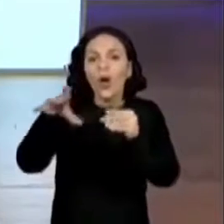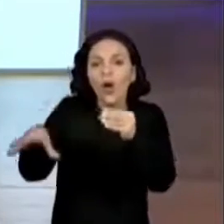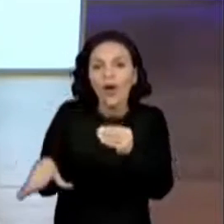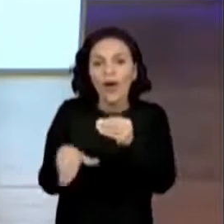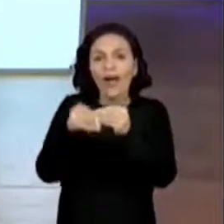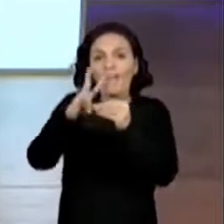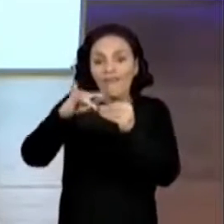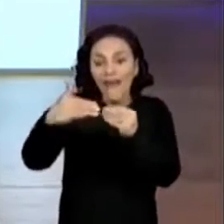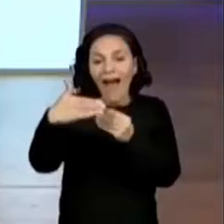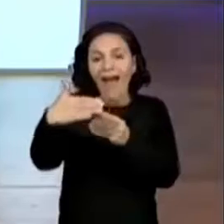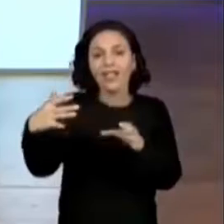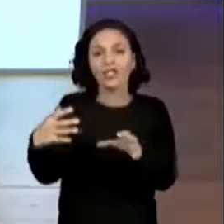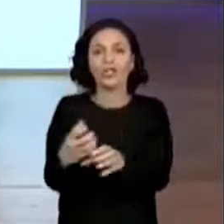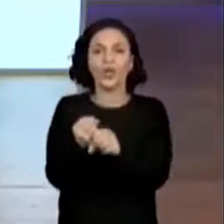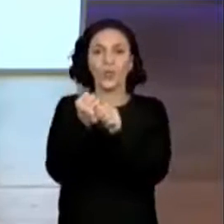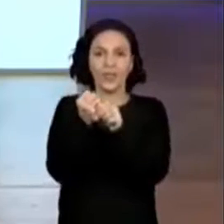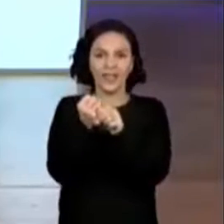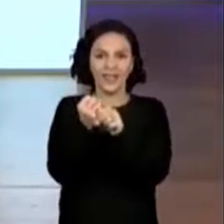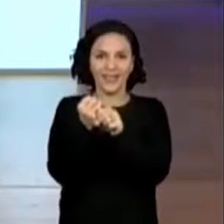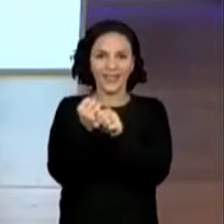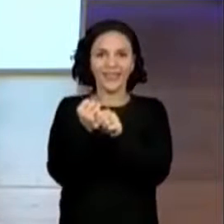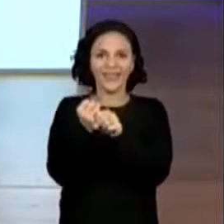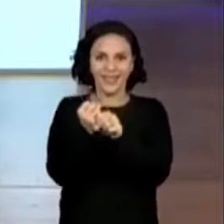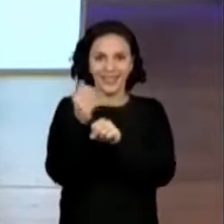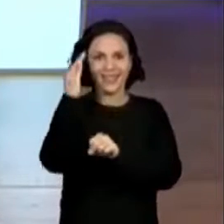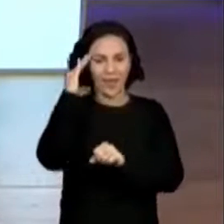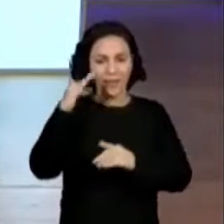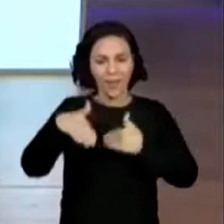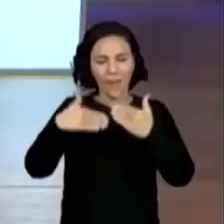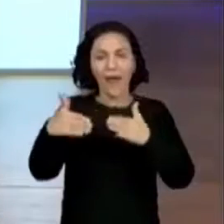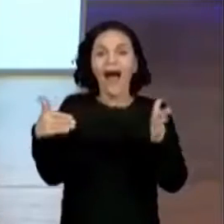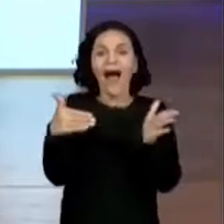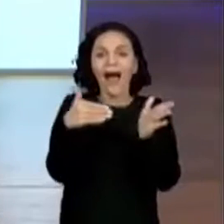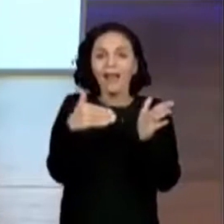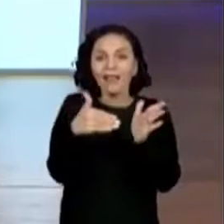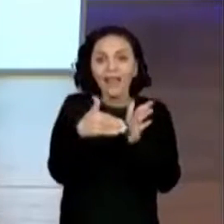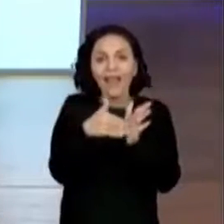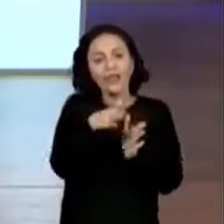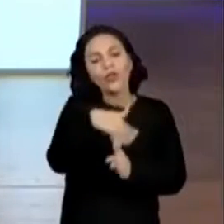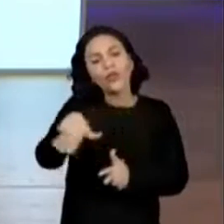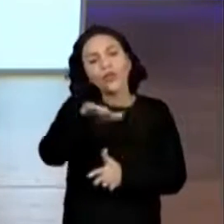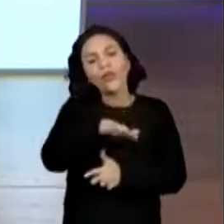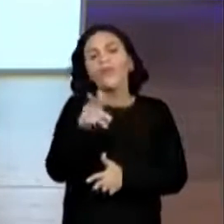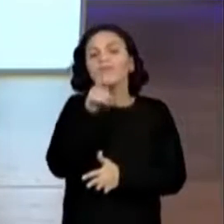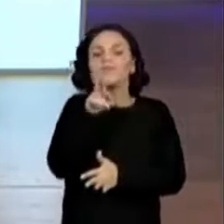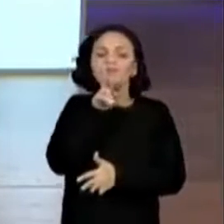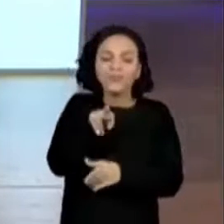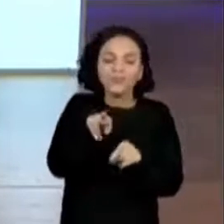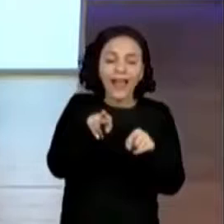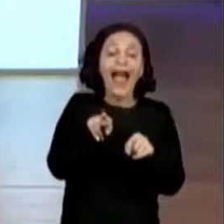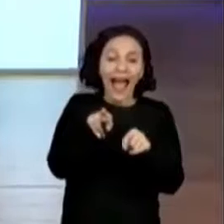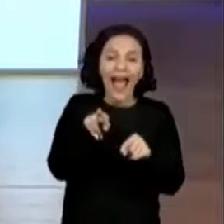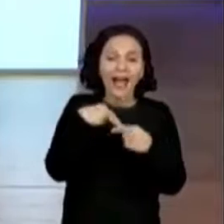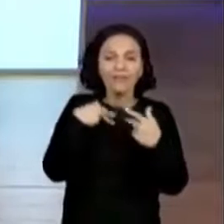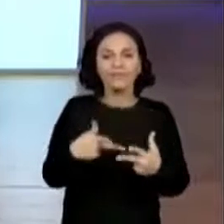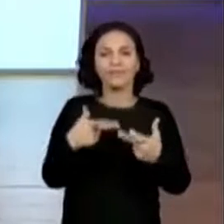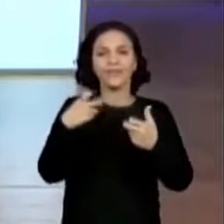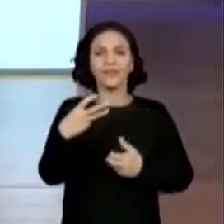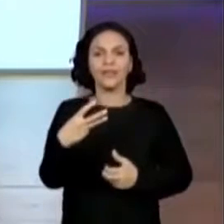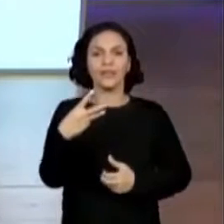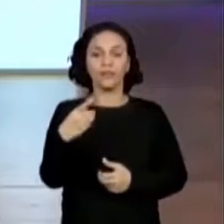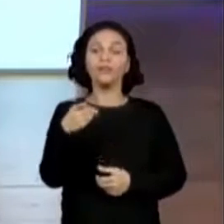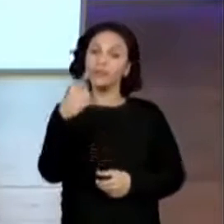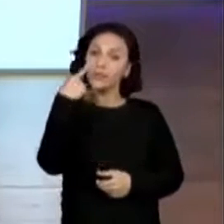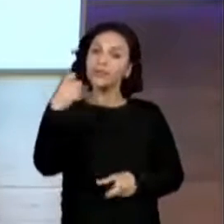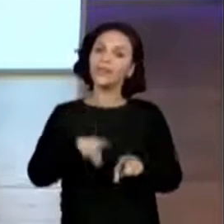É o que ele precisa a mais, né? E caminhando ali no quadro numérico para ele poder chegar na quantidade desejada. Então, isso